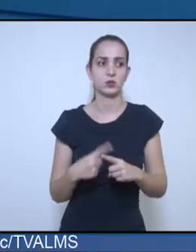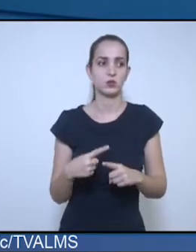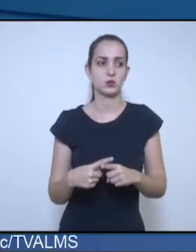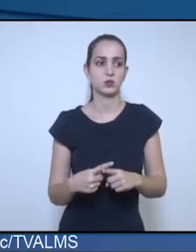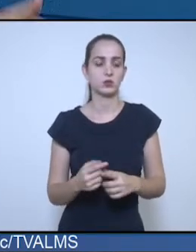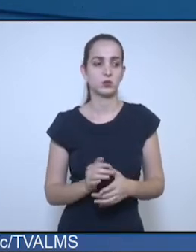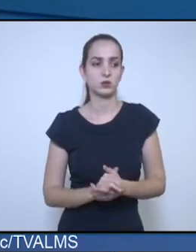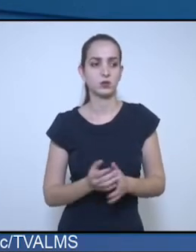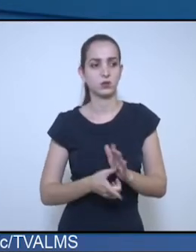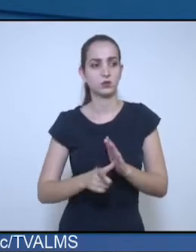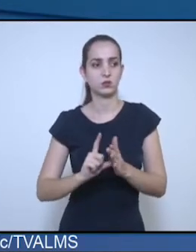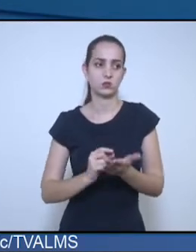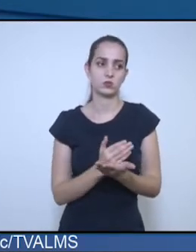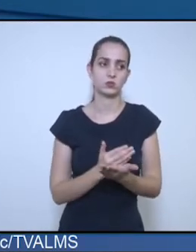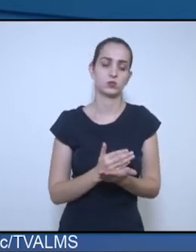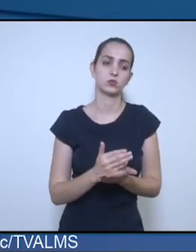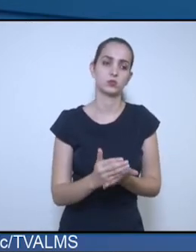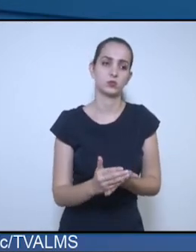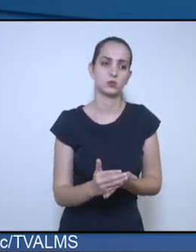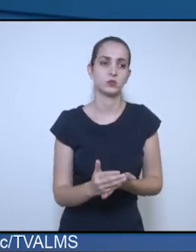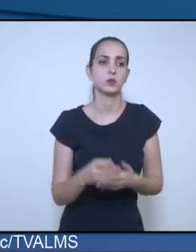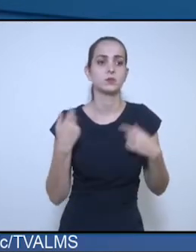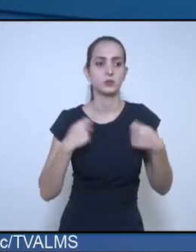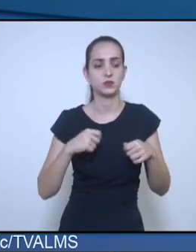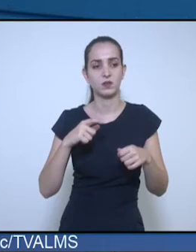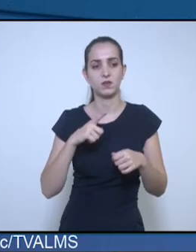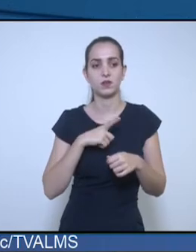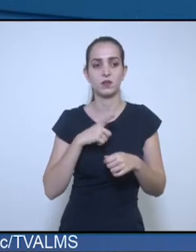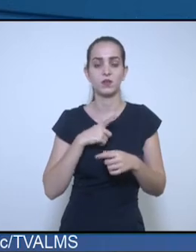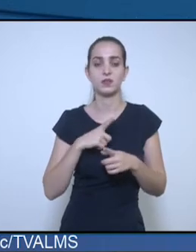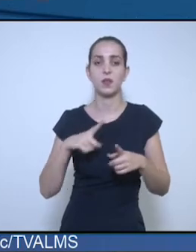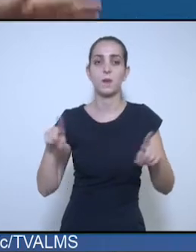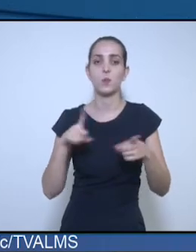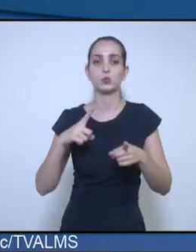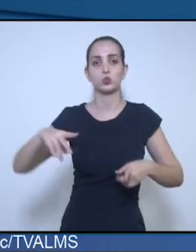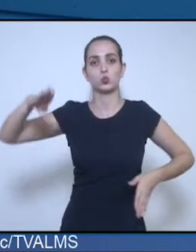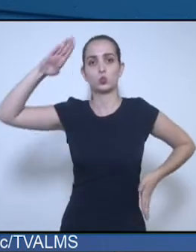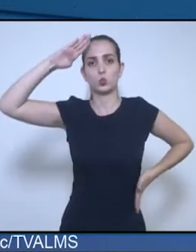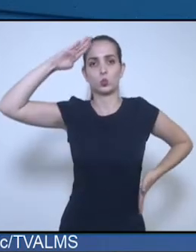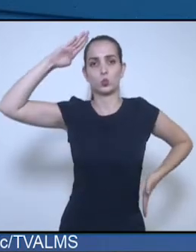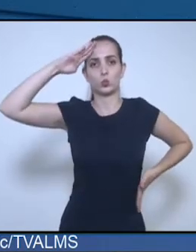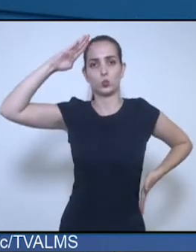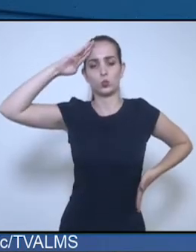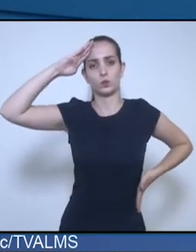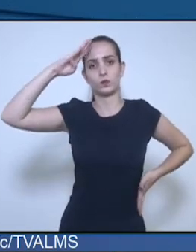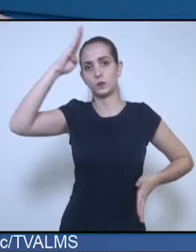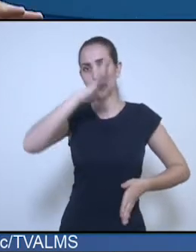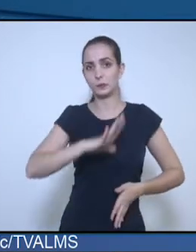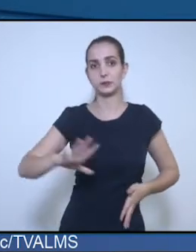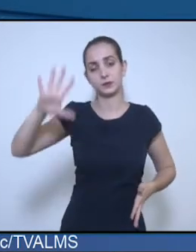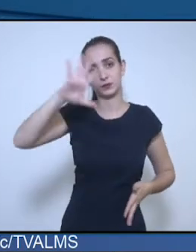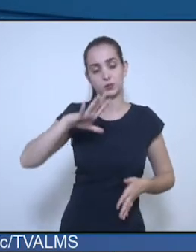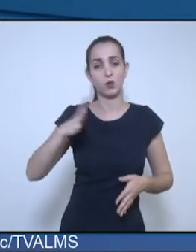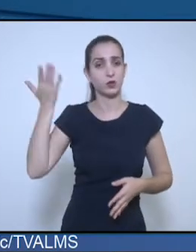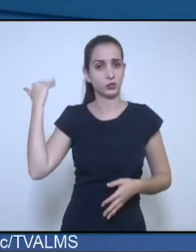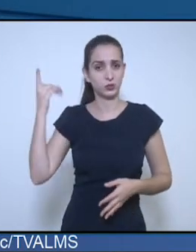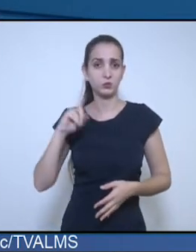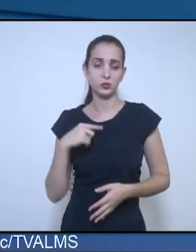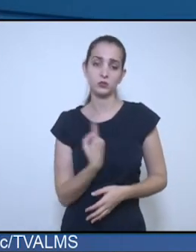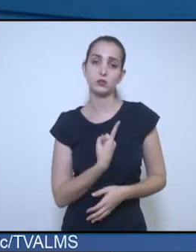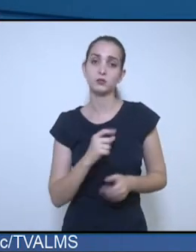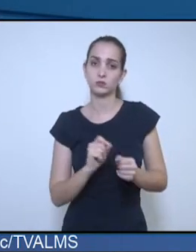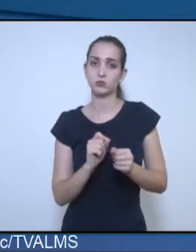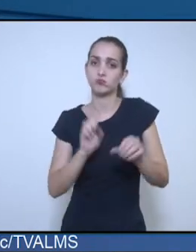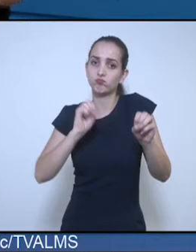que antes de iniciar a aula cantasse o hino nacional. Antigamente nós fazíamos isso, ensinar a